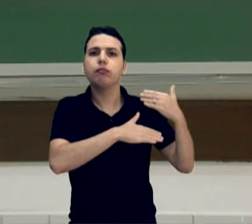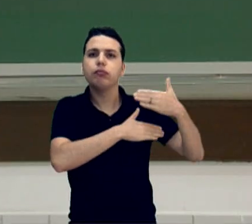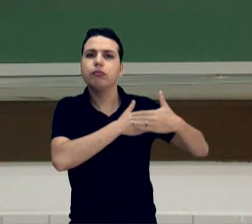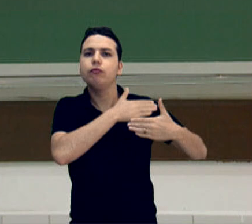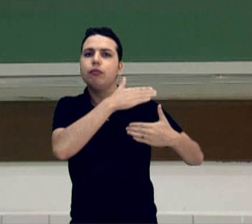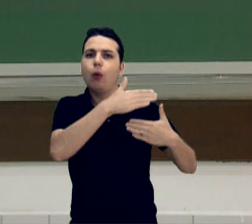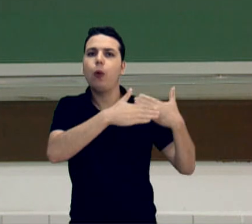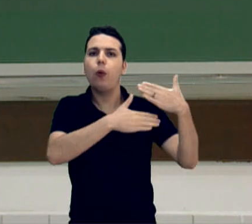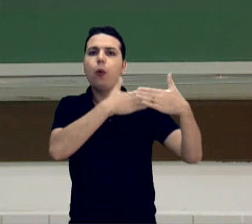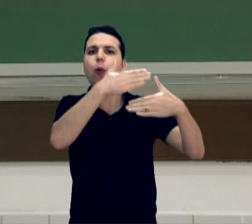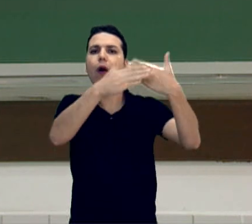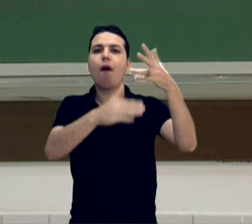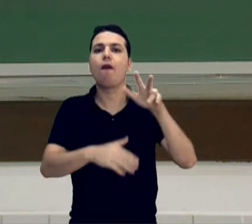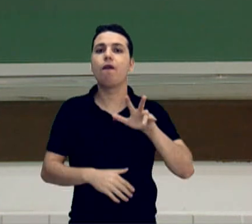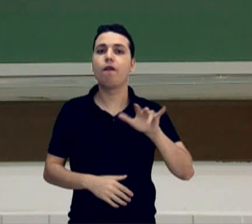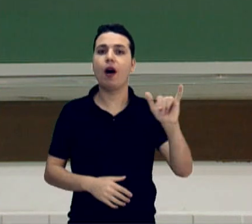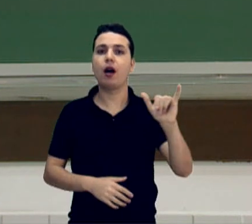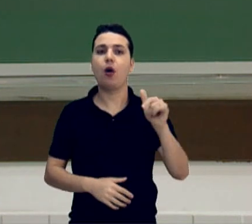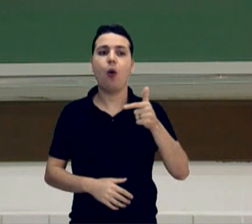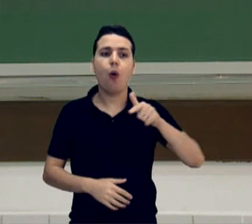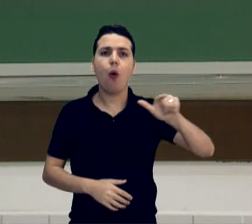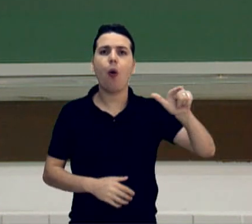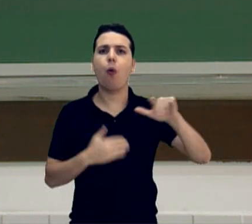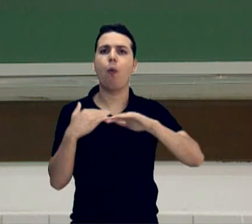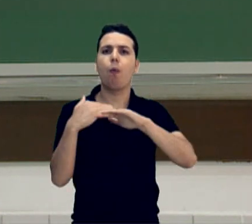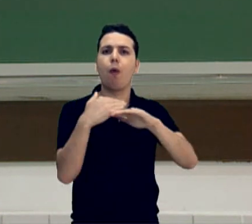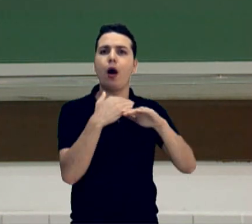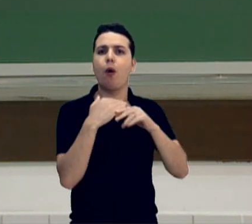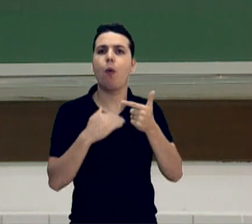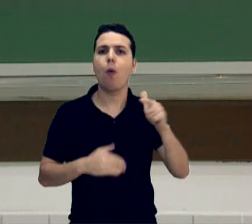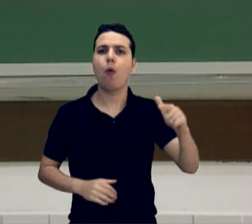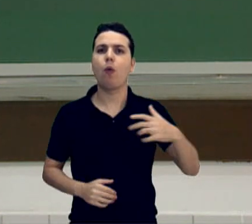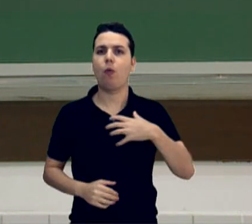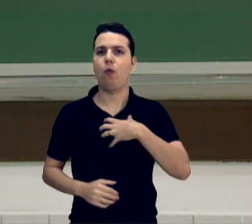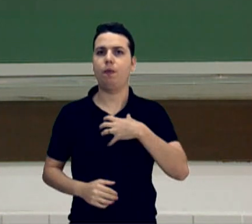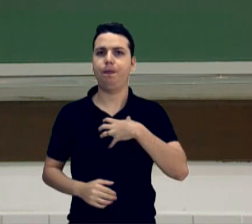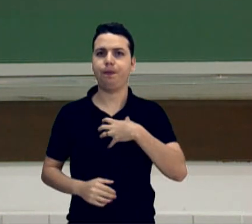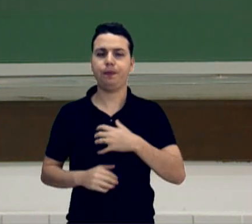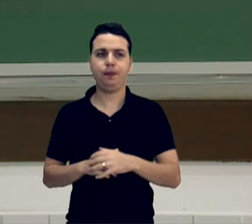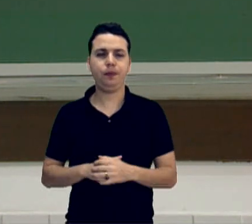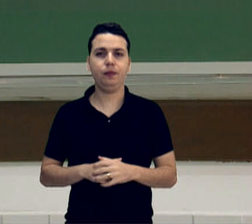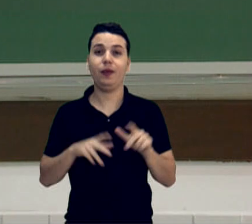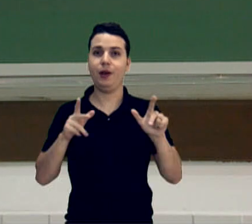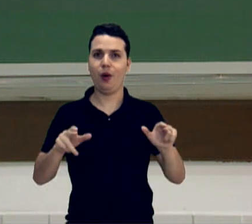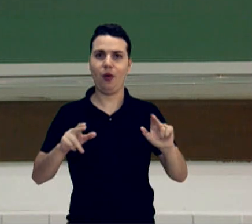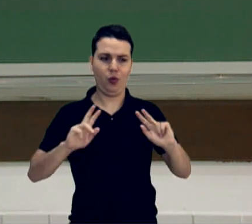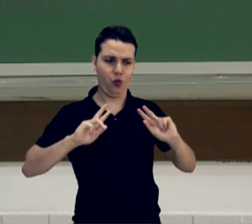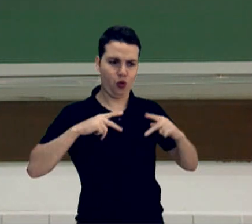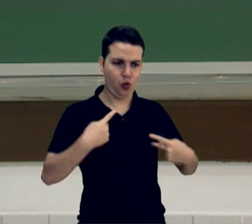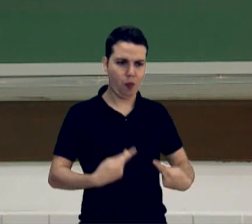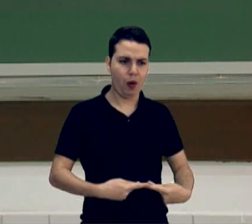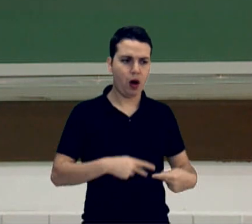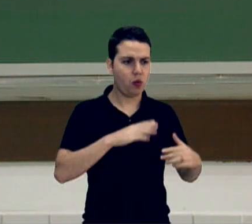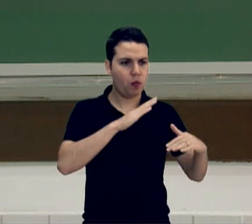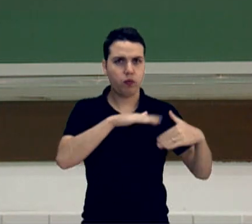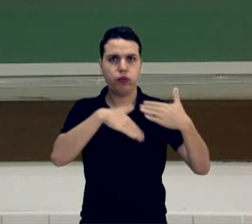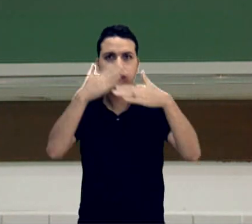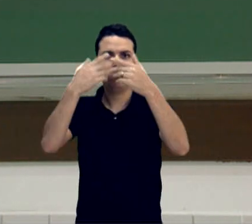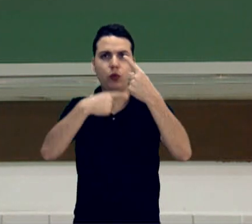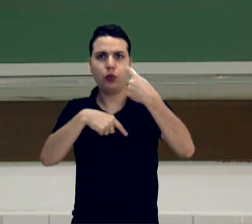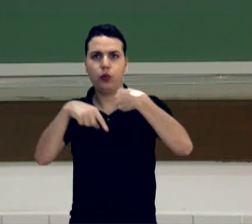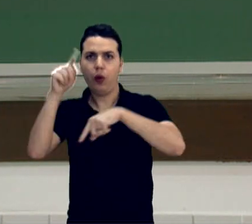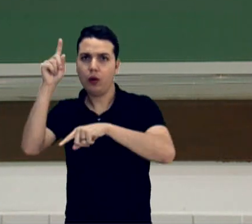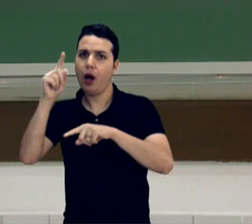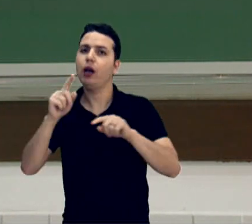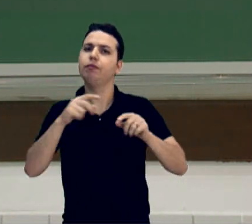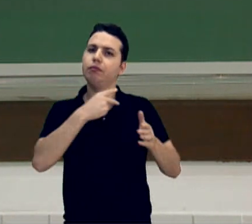vai assumindo outros padrões, né? Então, assim como a humanidade evolui, a dança também evolui,